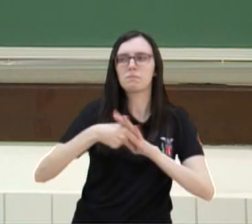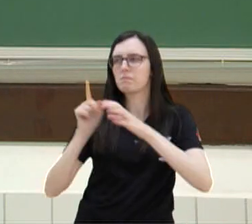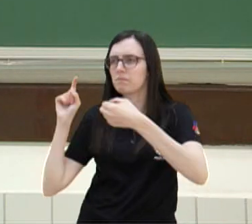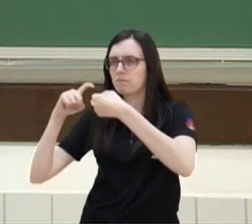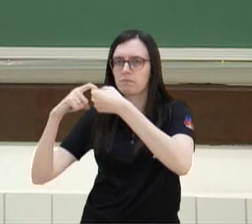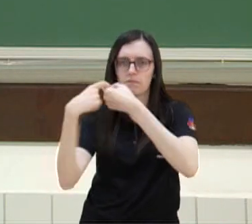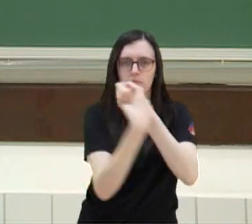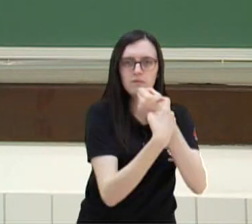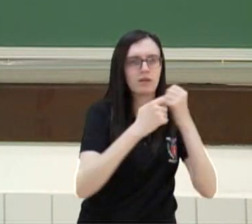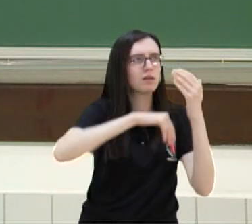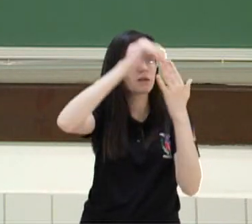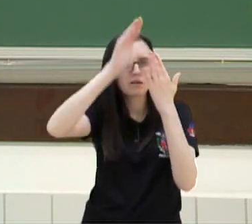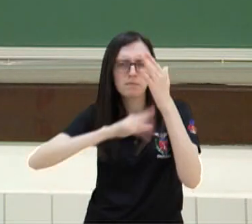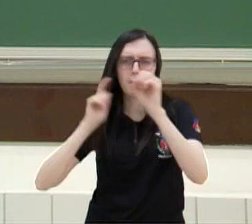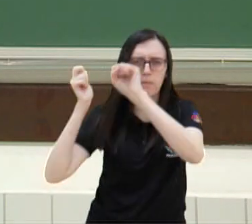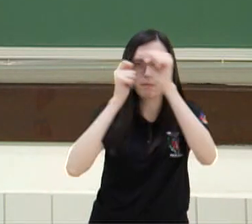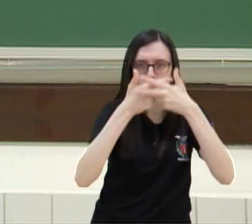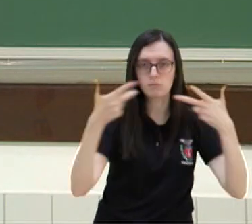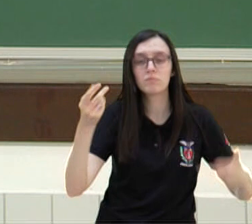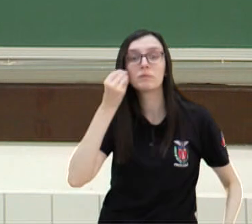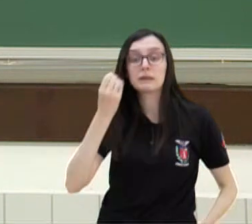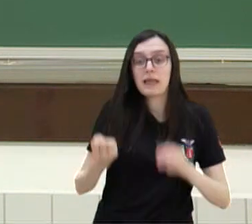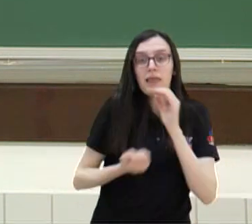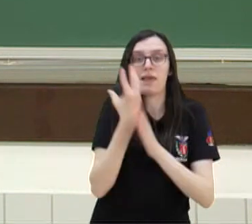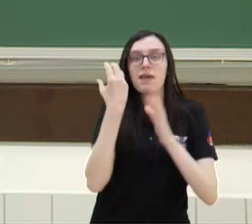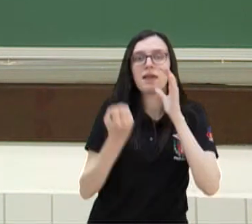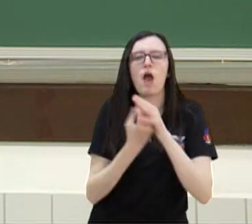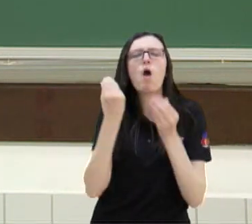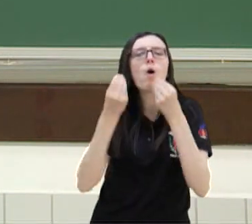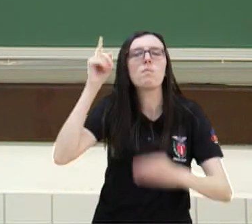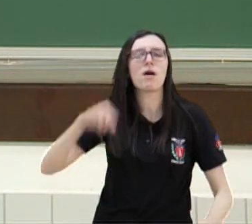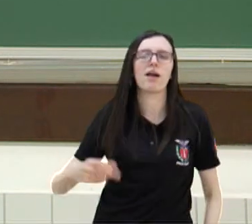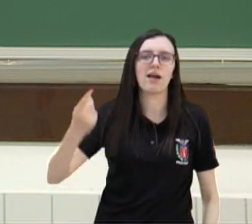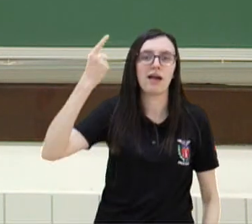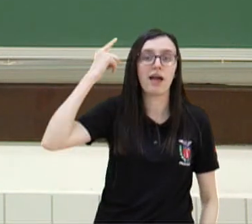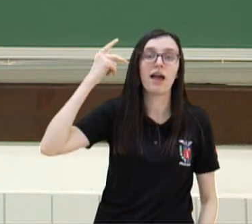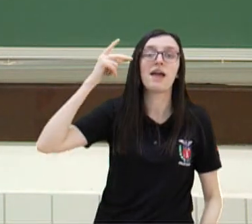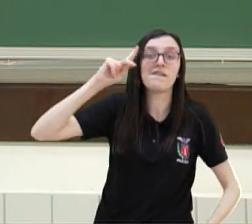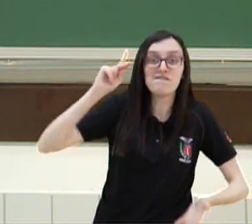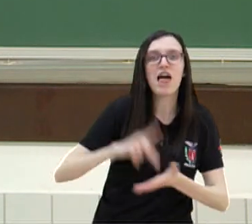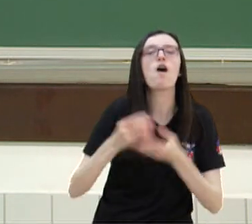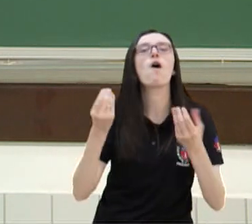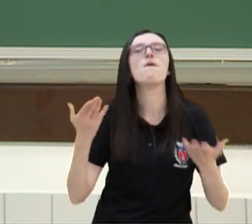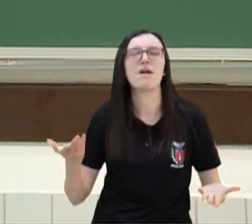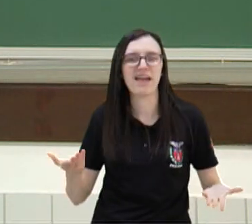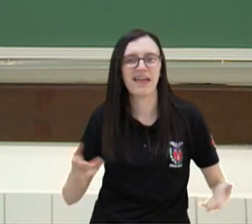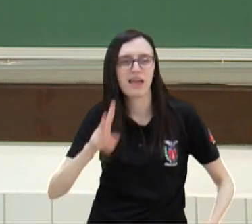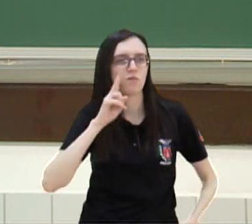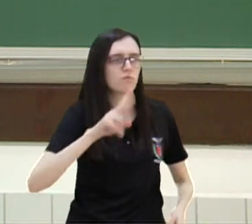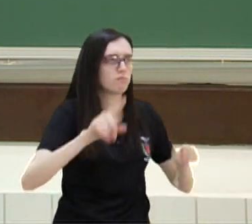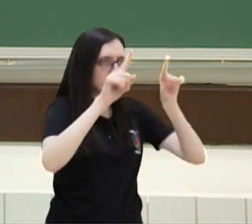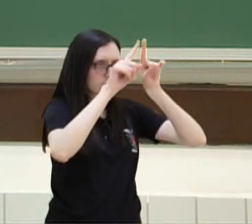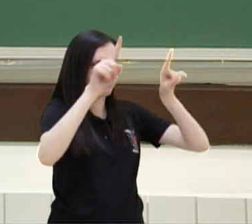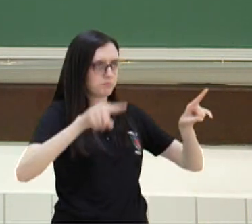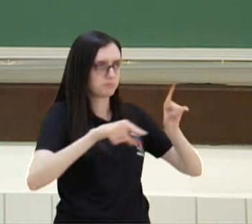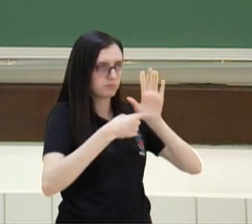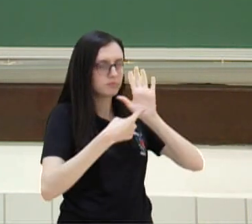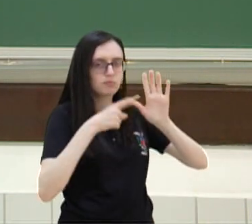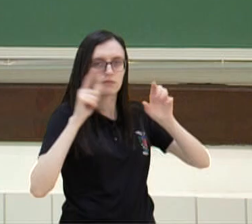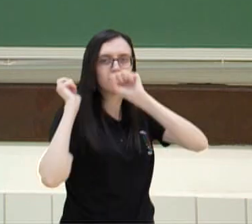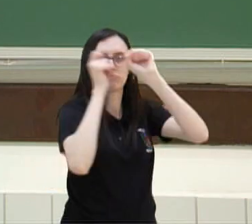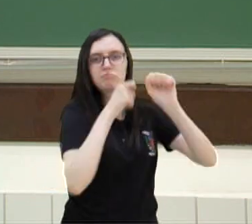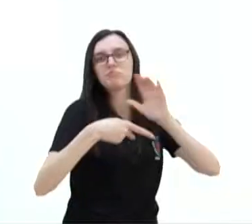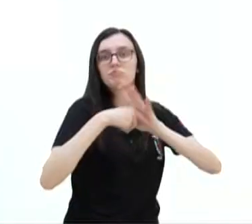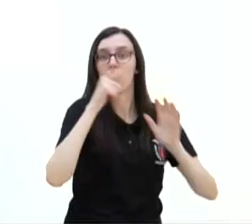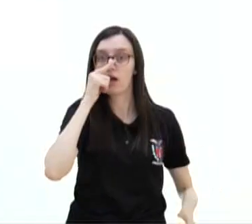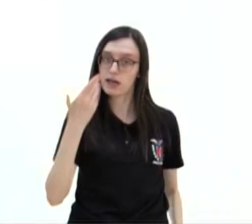com artistas, ele tentou recriar algumas esculturas como que elas eram originalmente. Então aqui a gente tem um exemplo de escultura